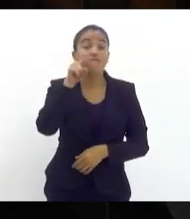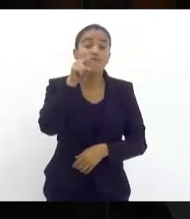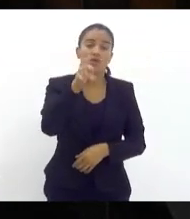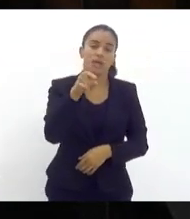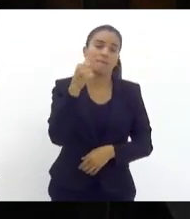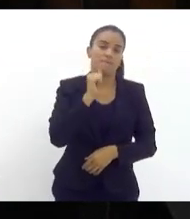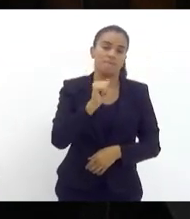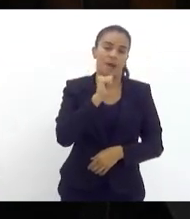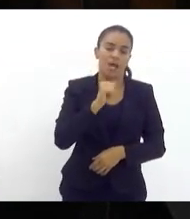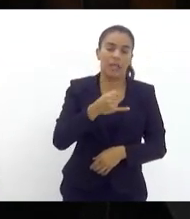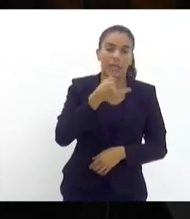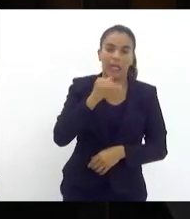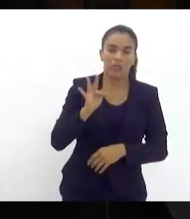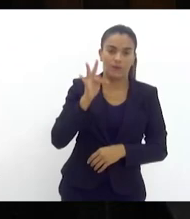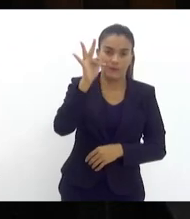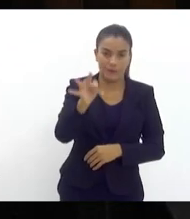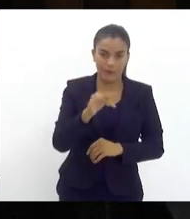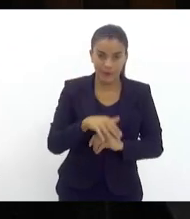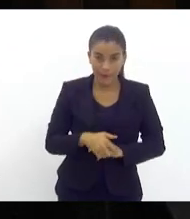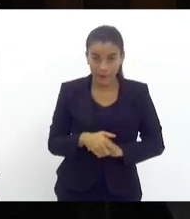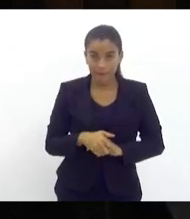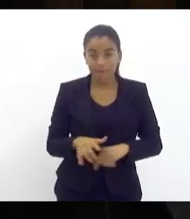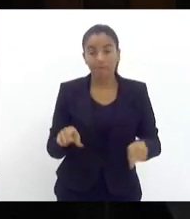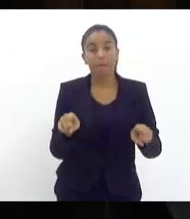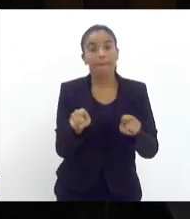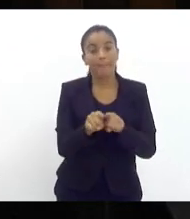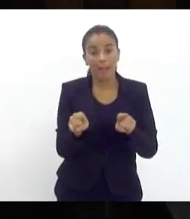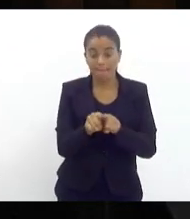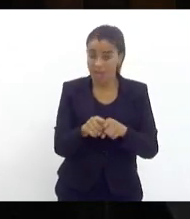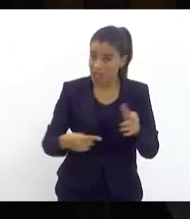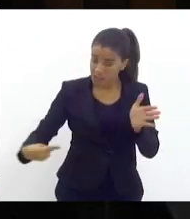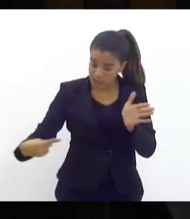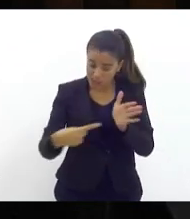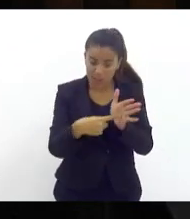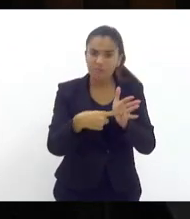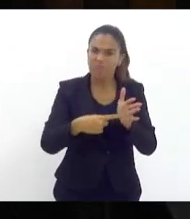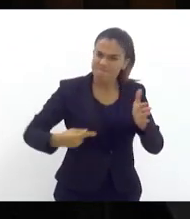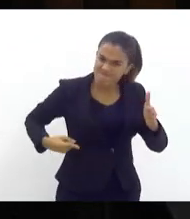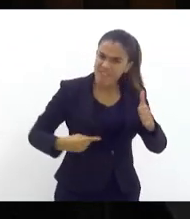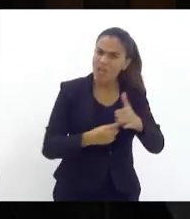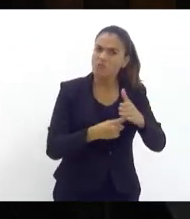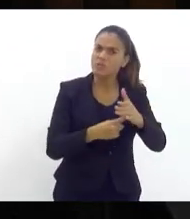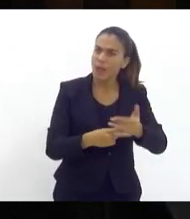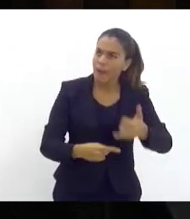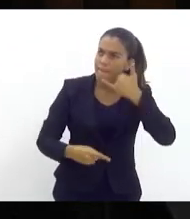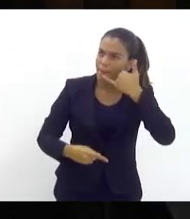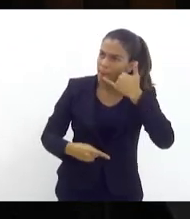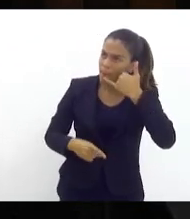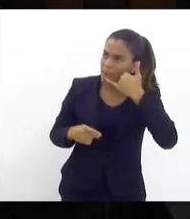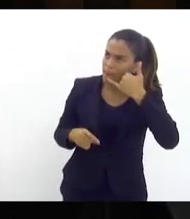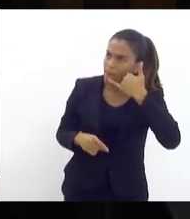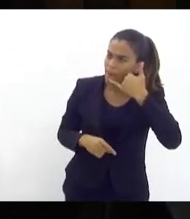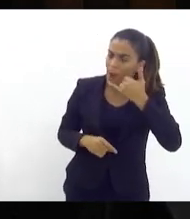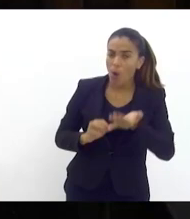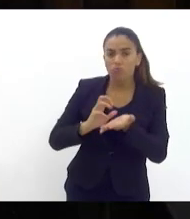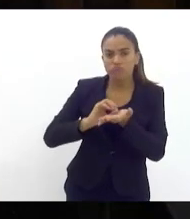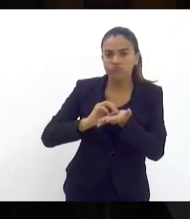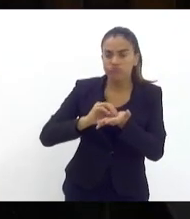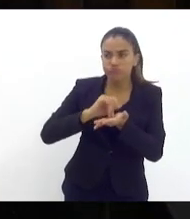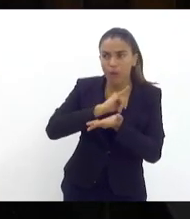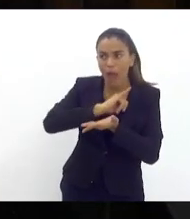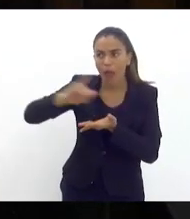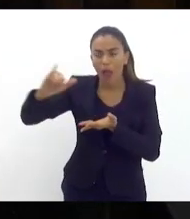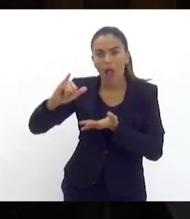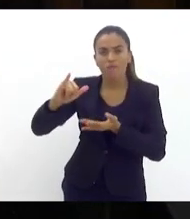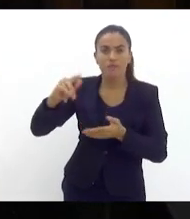não podemos ignorar a importância da denúncia como instrumento essencial para combater o abuso e a exploração